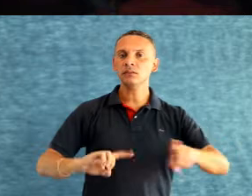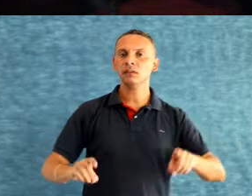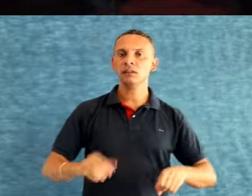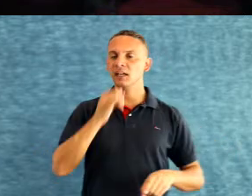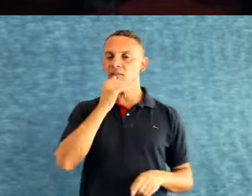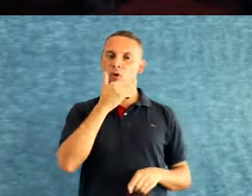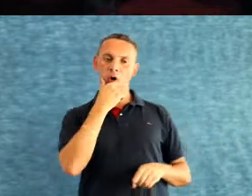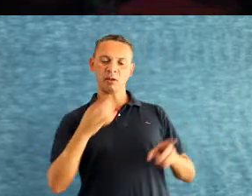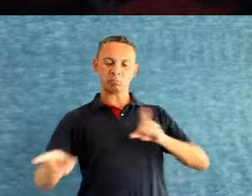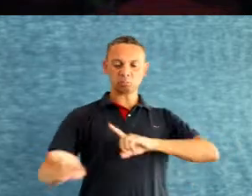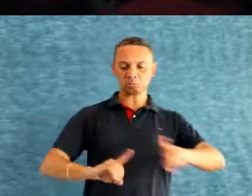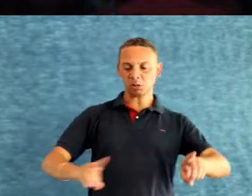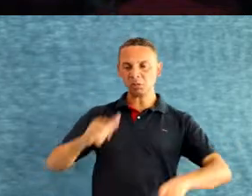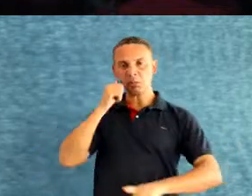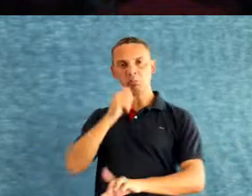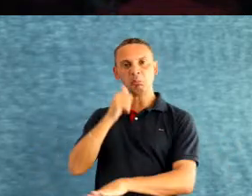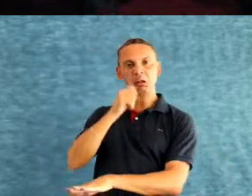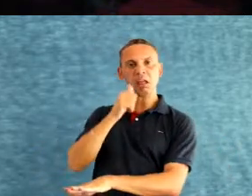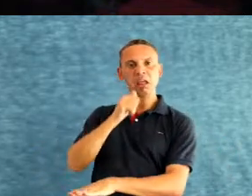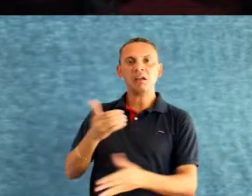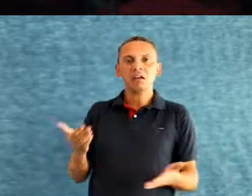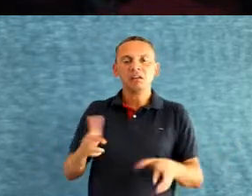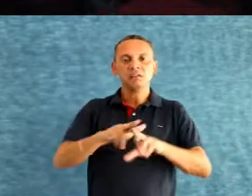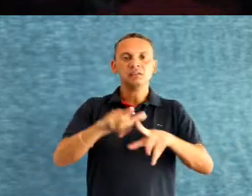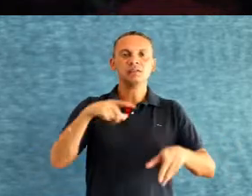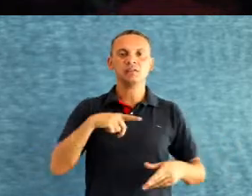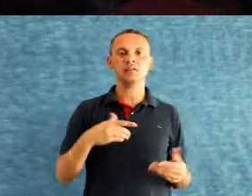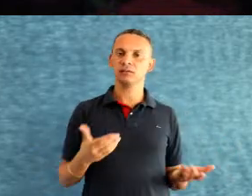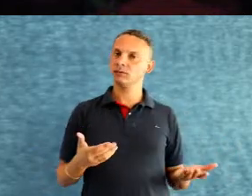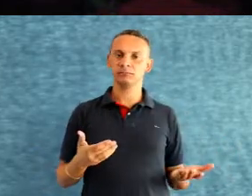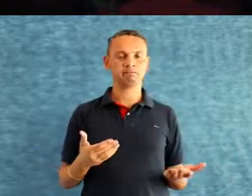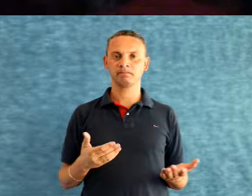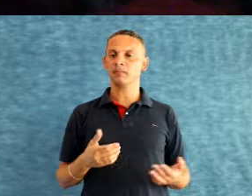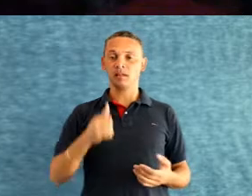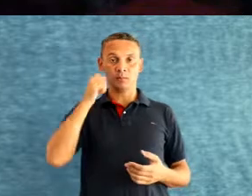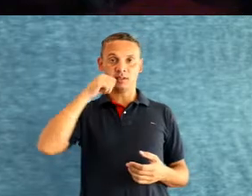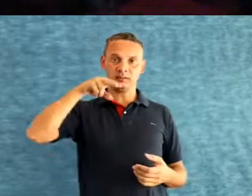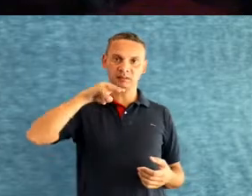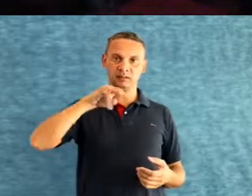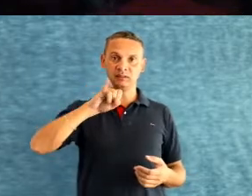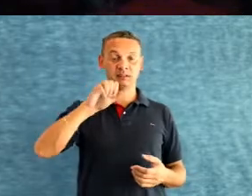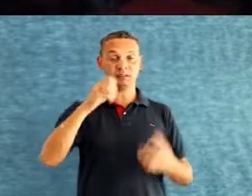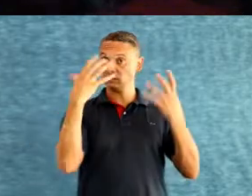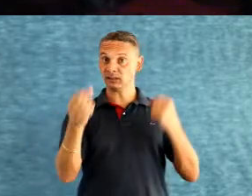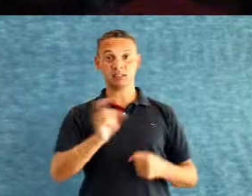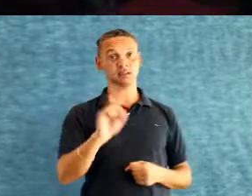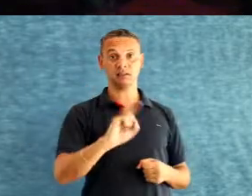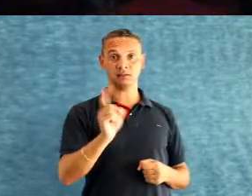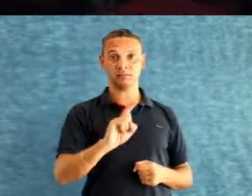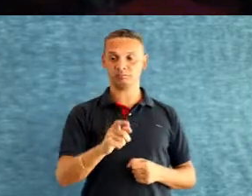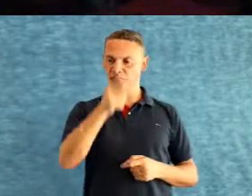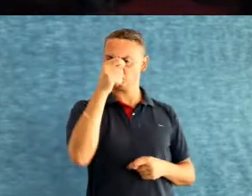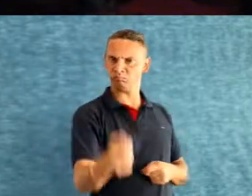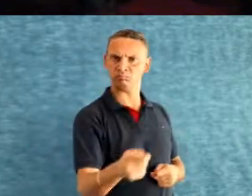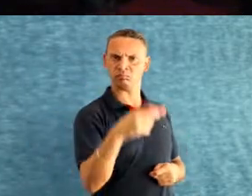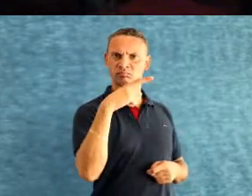outro. E a autora se posiciona, francamente, contra toda espécie de opressão tirânica e ditatorial, sempre a